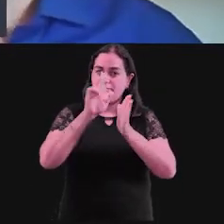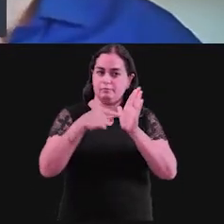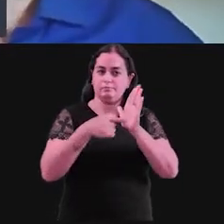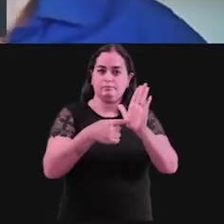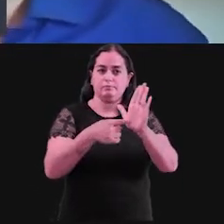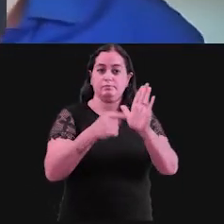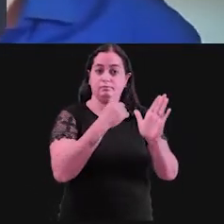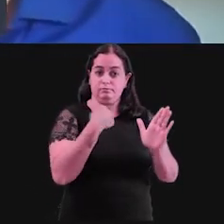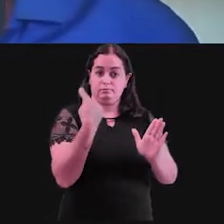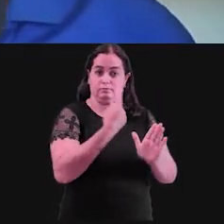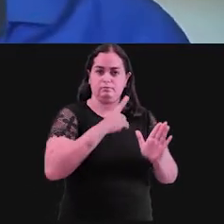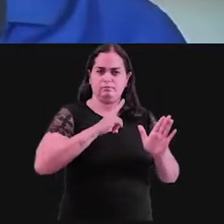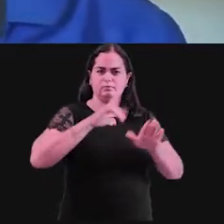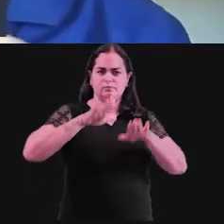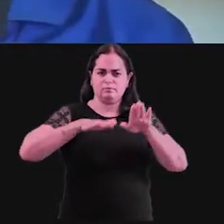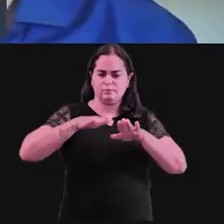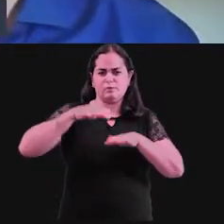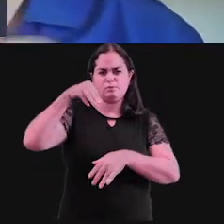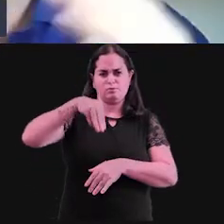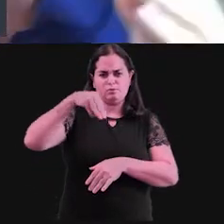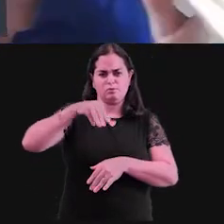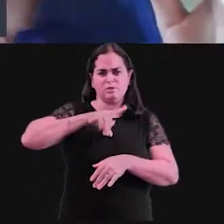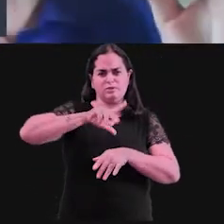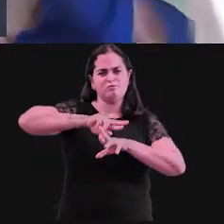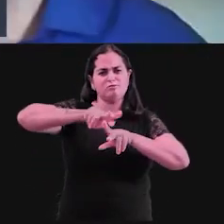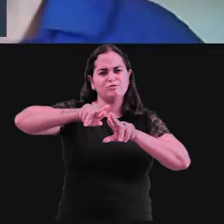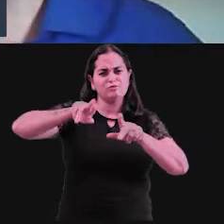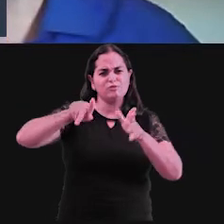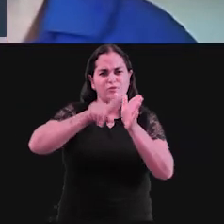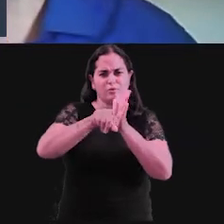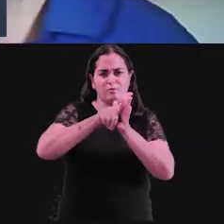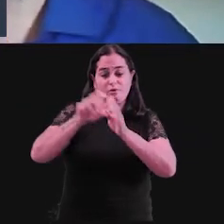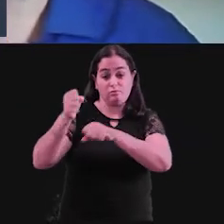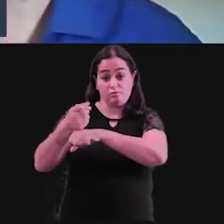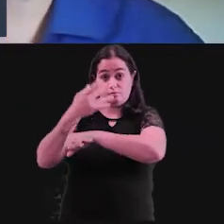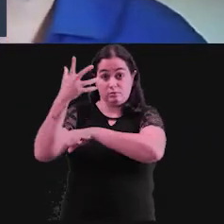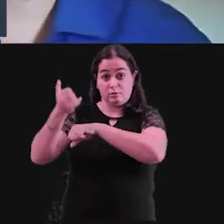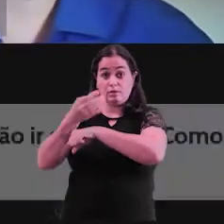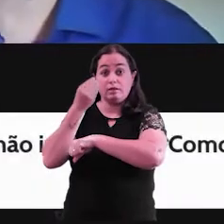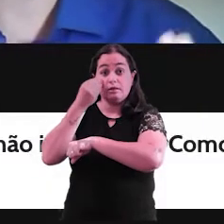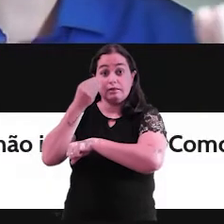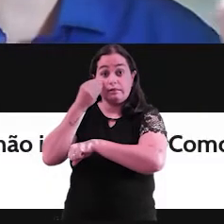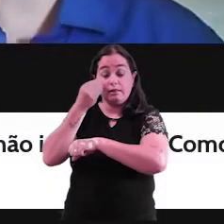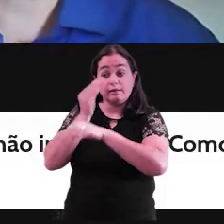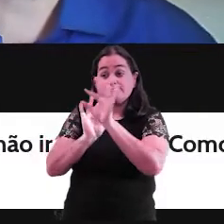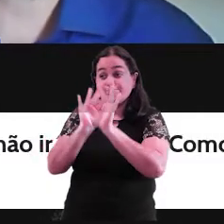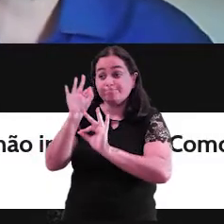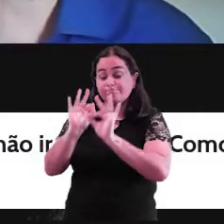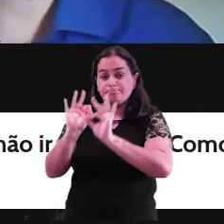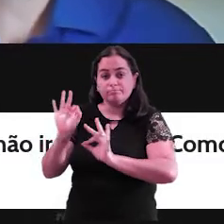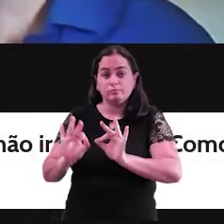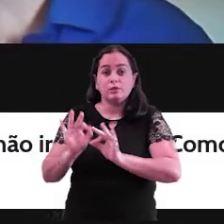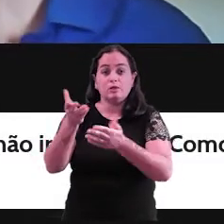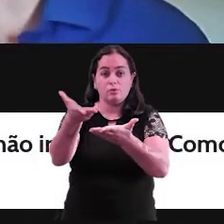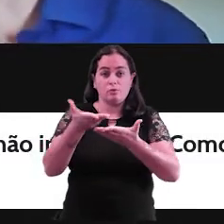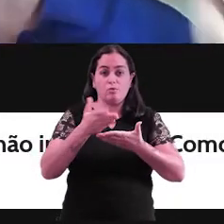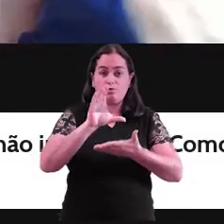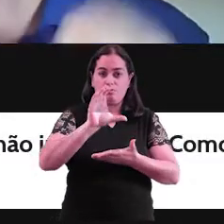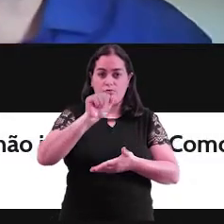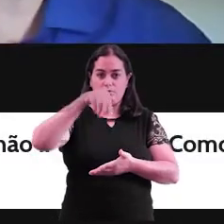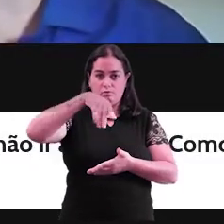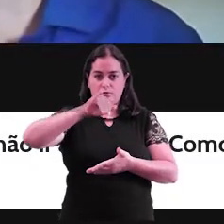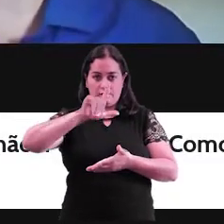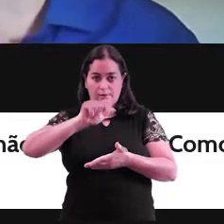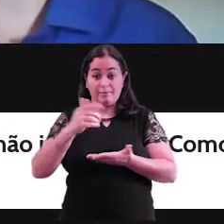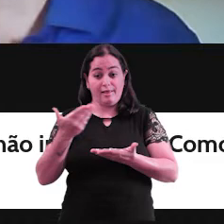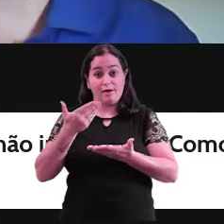Parabéns pela apresentação. Nós ainda temos alguns minutos e várias perguntas no bate-papo, vamos tentar trabalhá-las. E eu convido